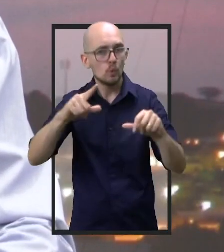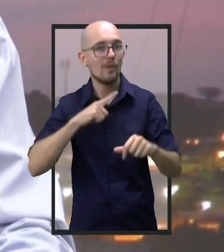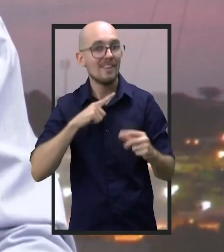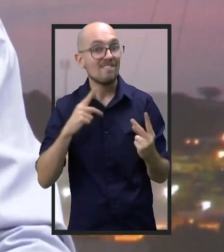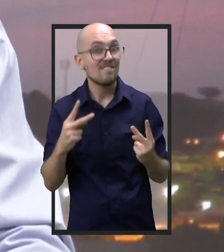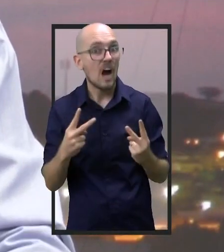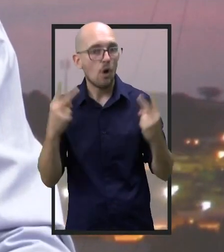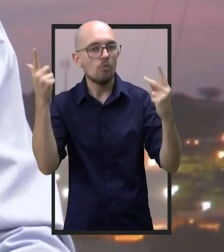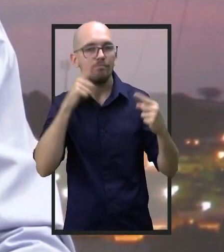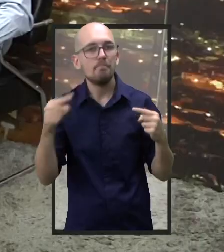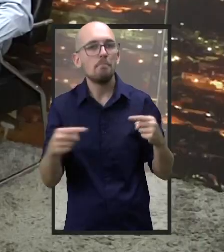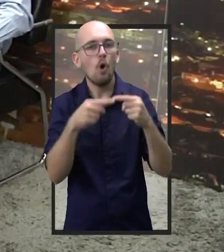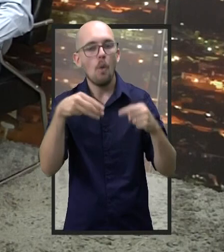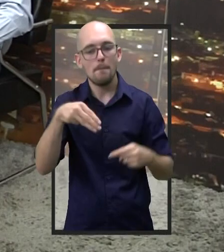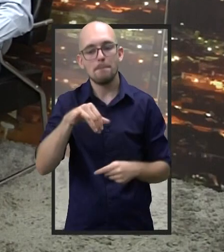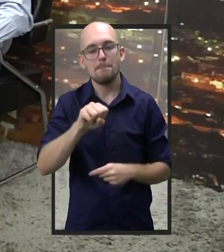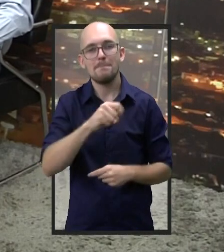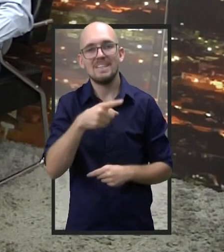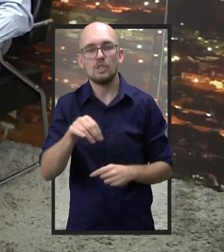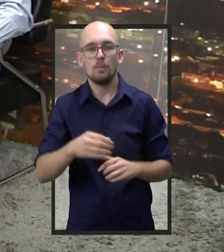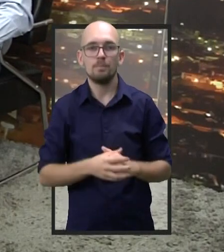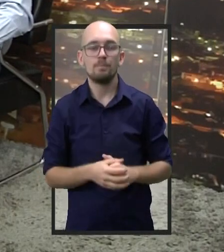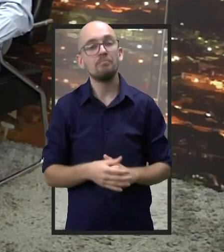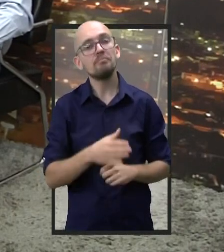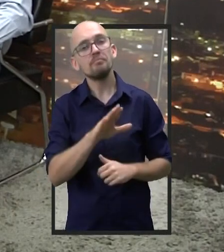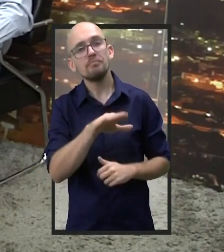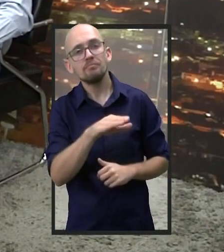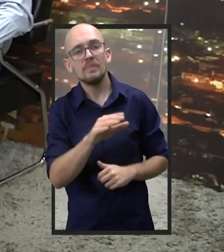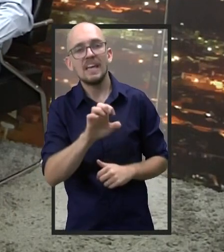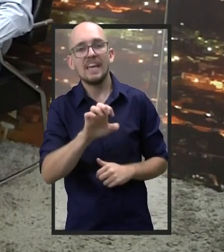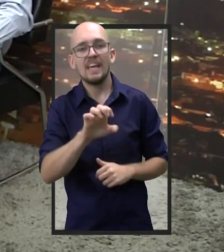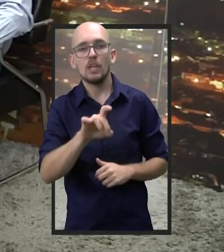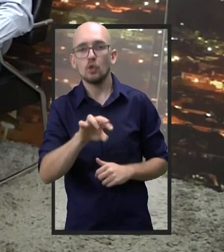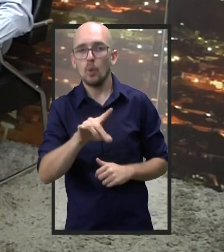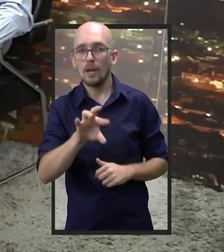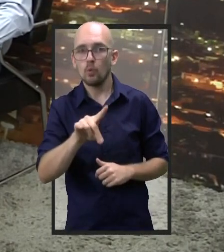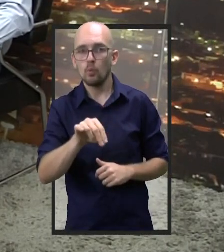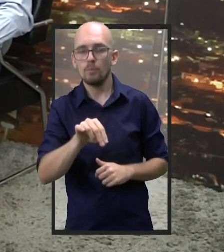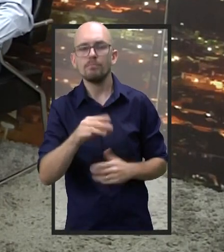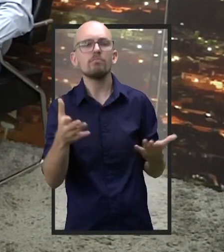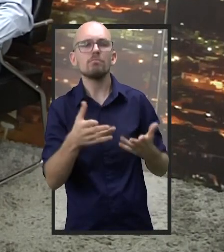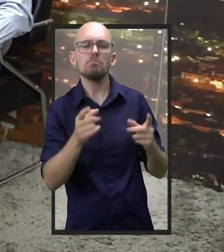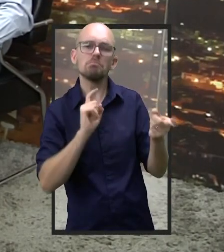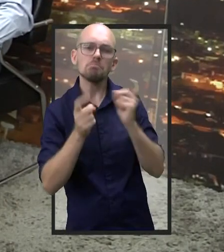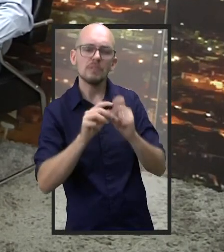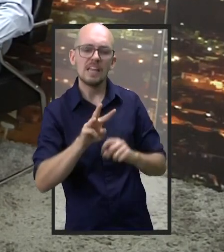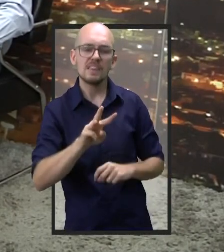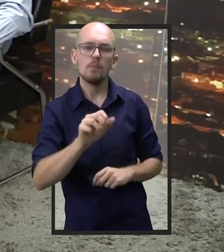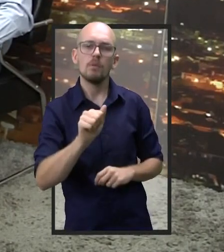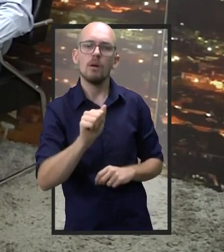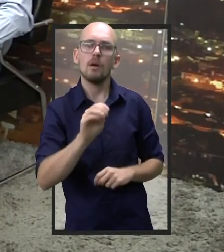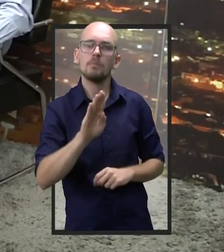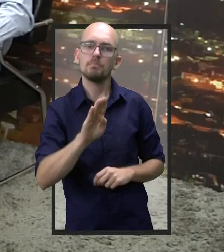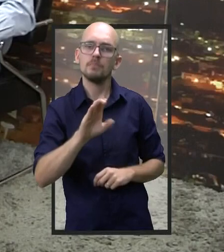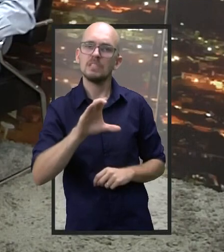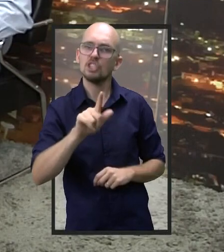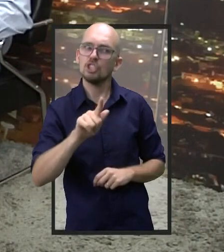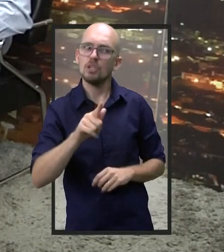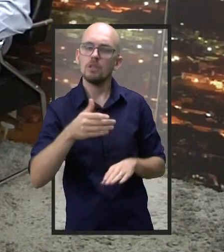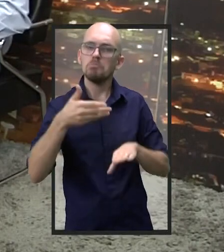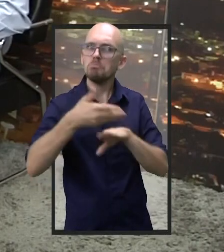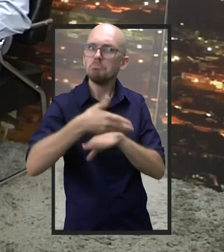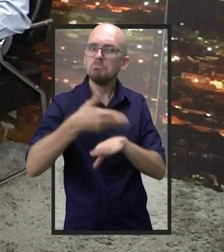para fazer a sua missão. Eduardo, e a reunião da WABCG, como é a frequência?